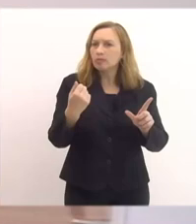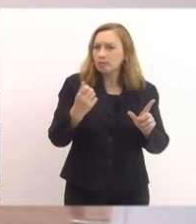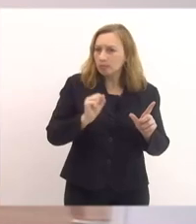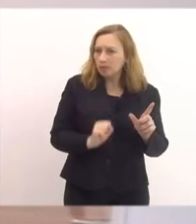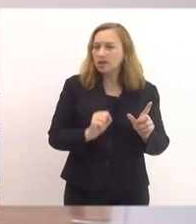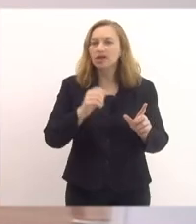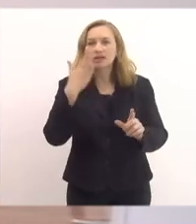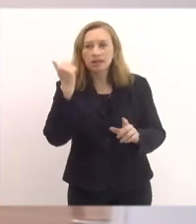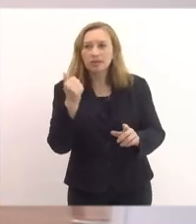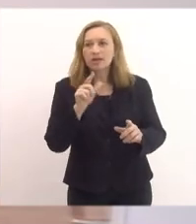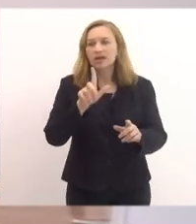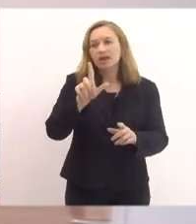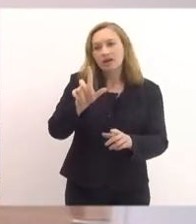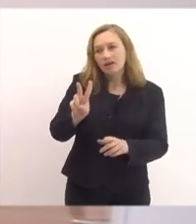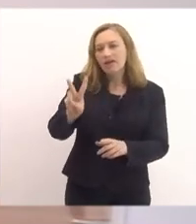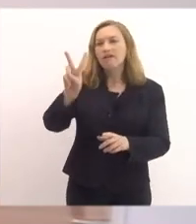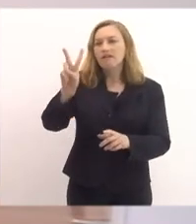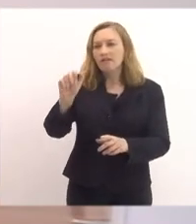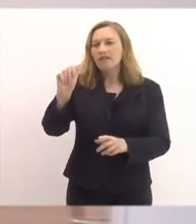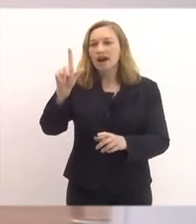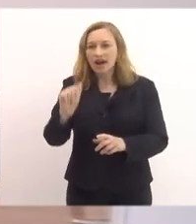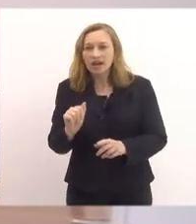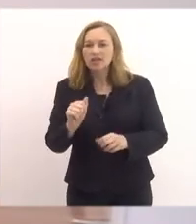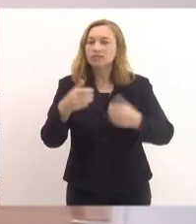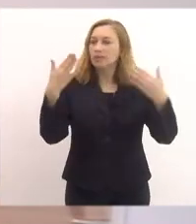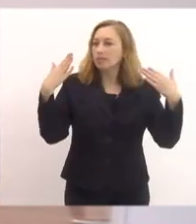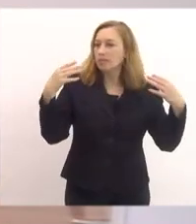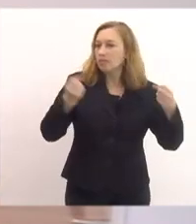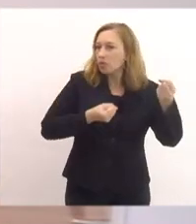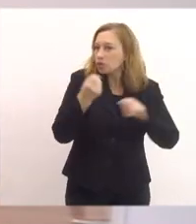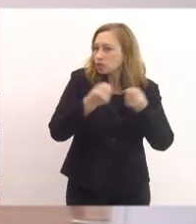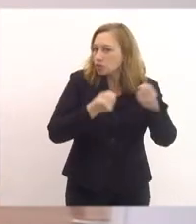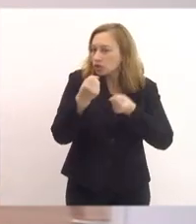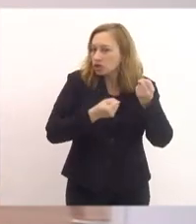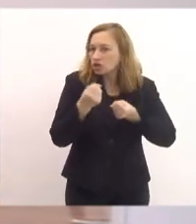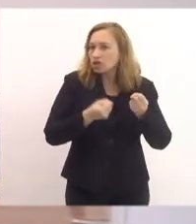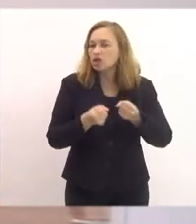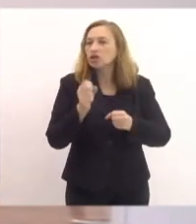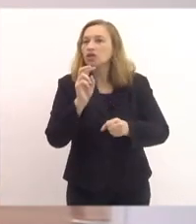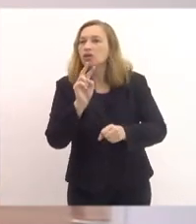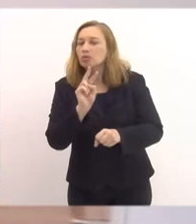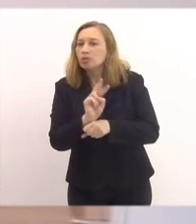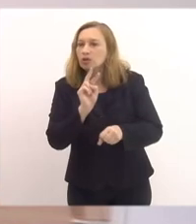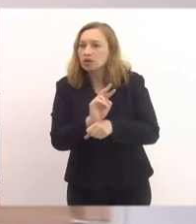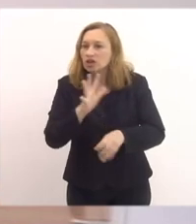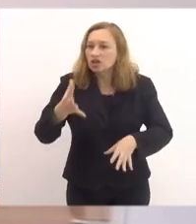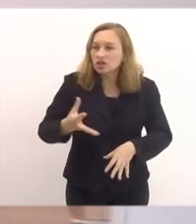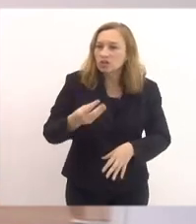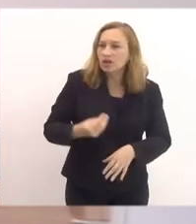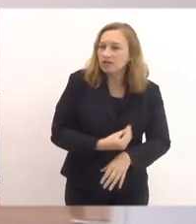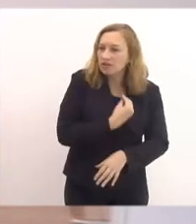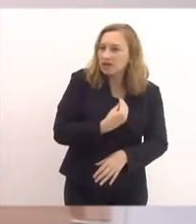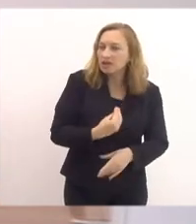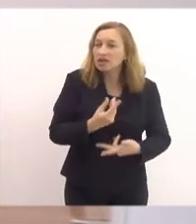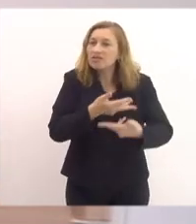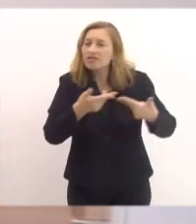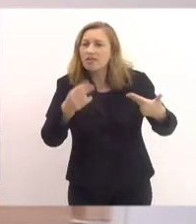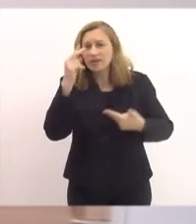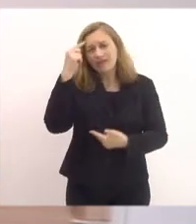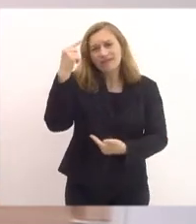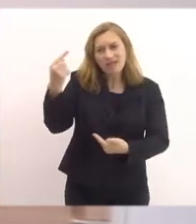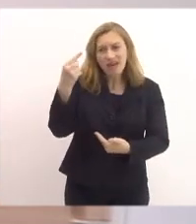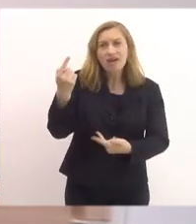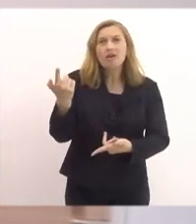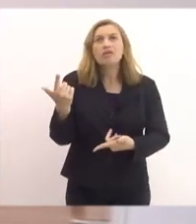serão tantas vagas para motoristas, serão tantas vagas para guarda-vidas, serão, assim, para a gente ter uma ideia e até também